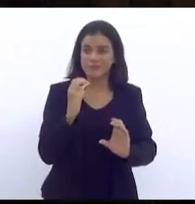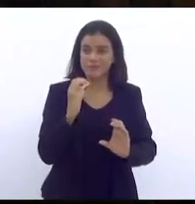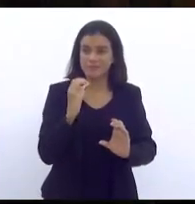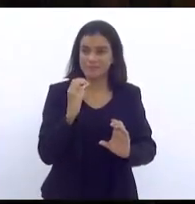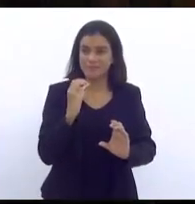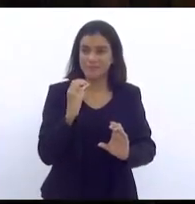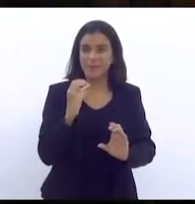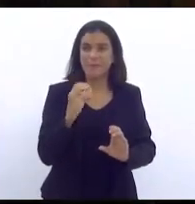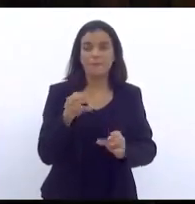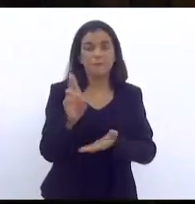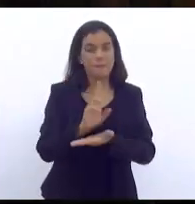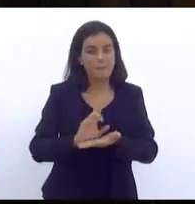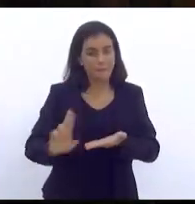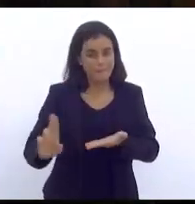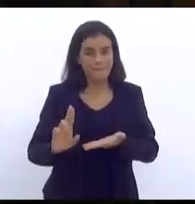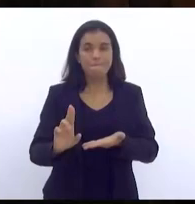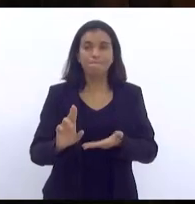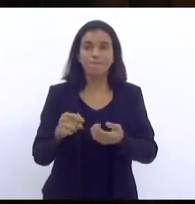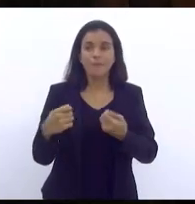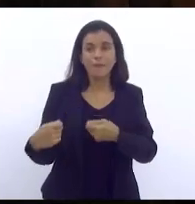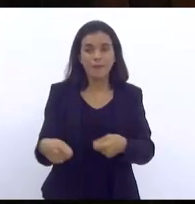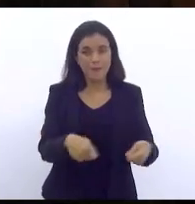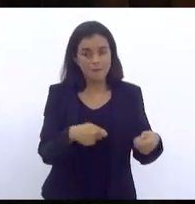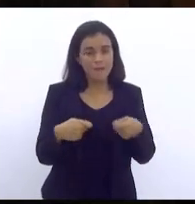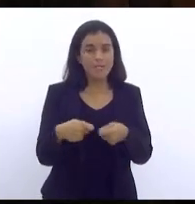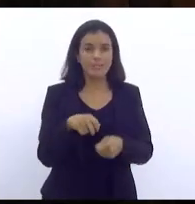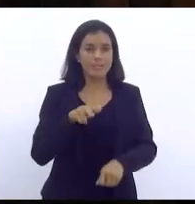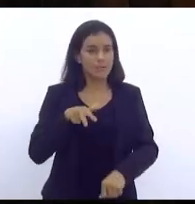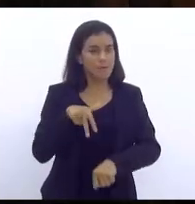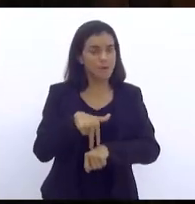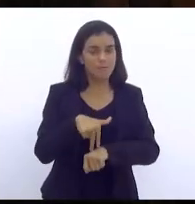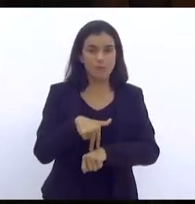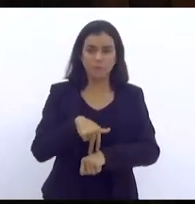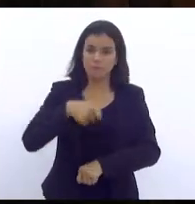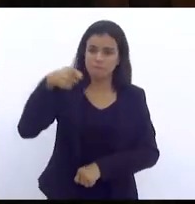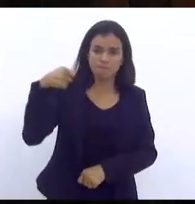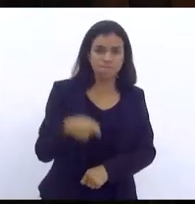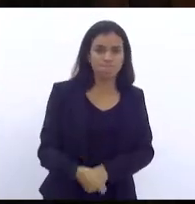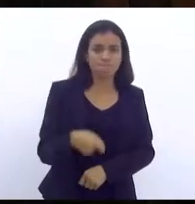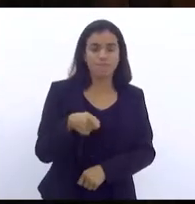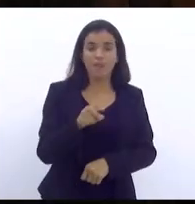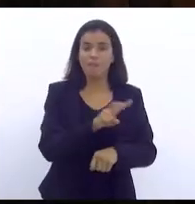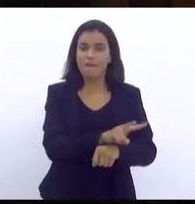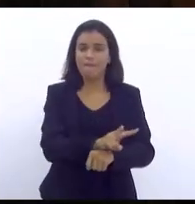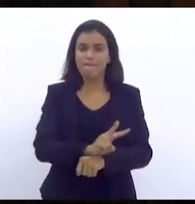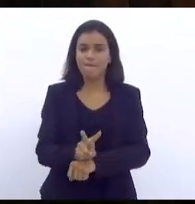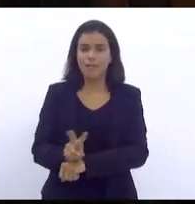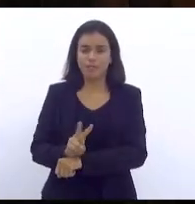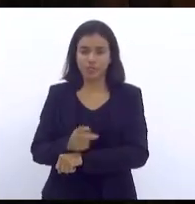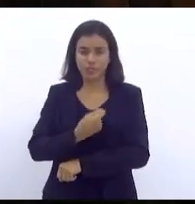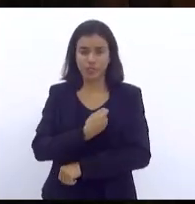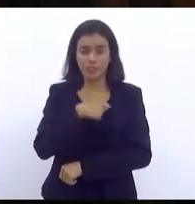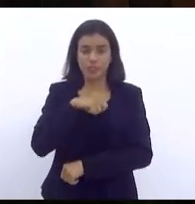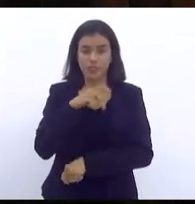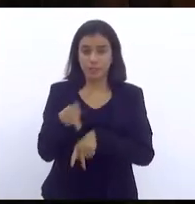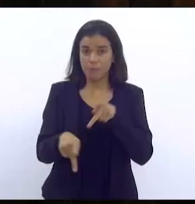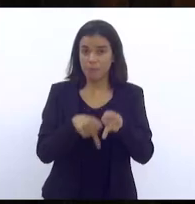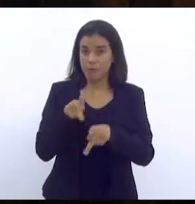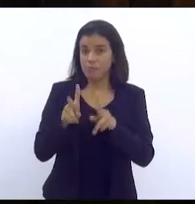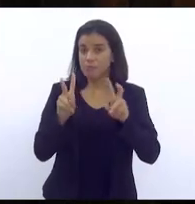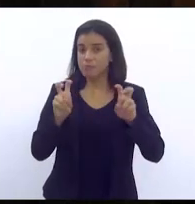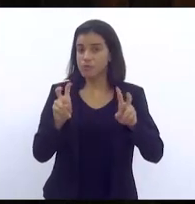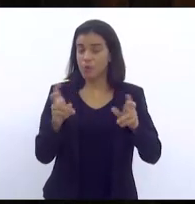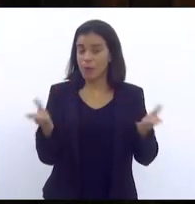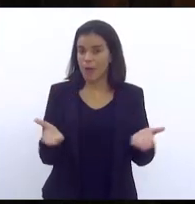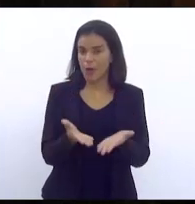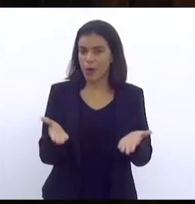pras universidades que precisam tomar uma posição categórica de vigilância popular sobre esse processo que